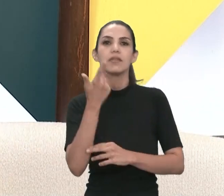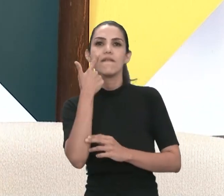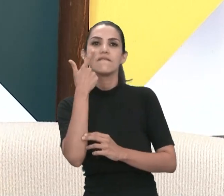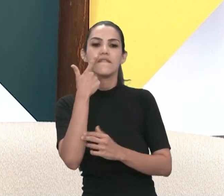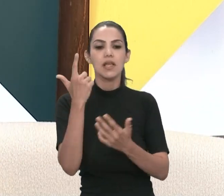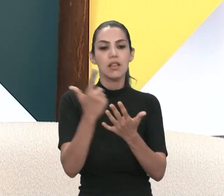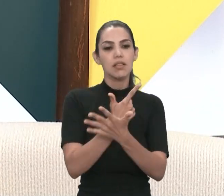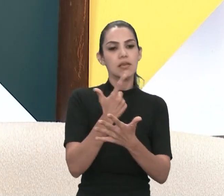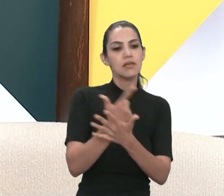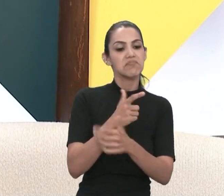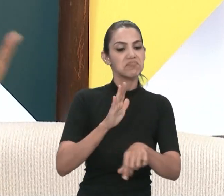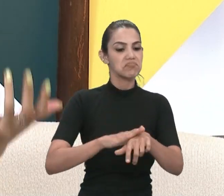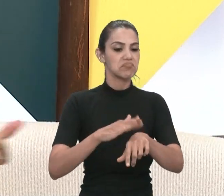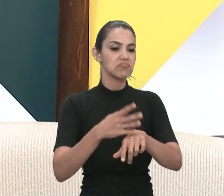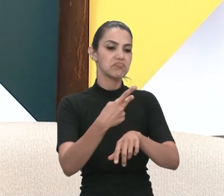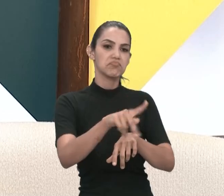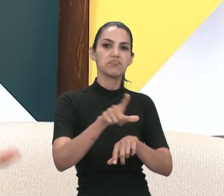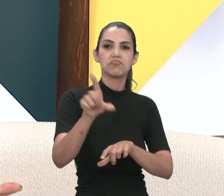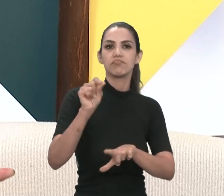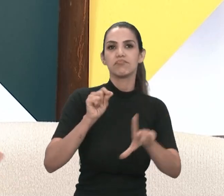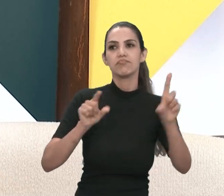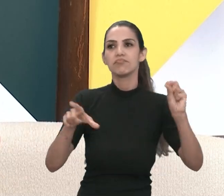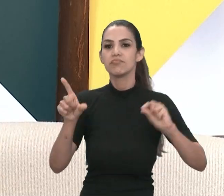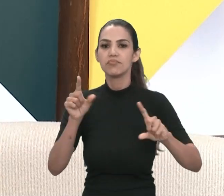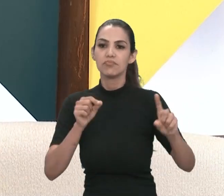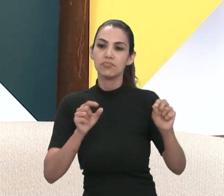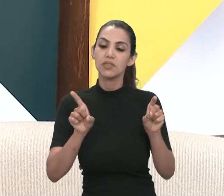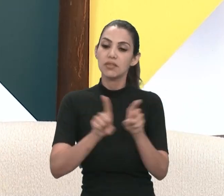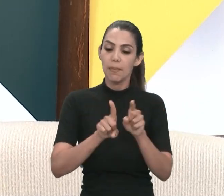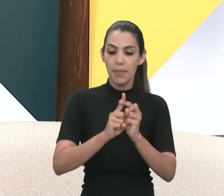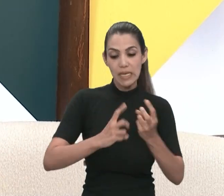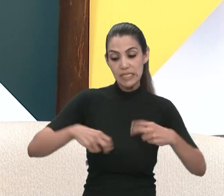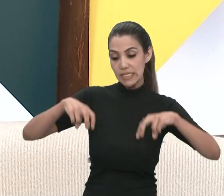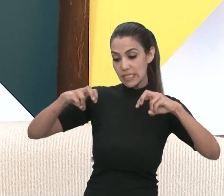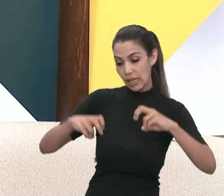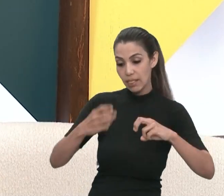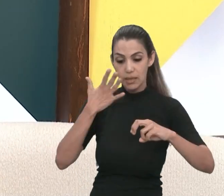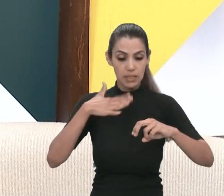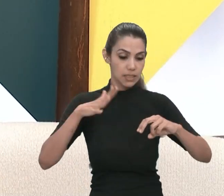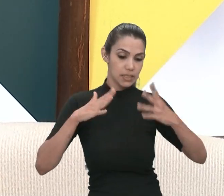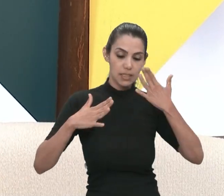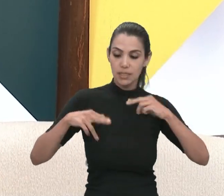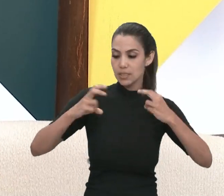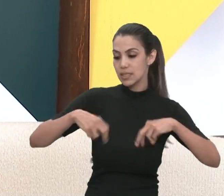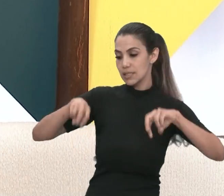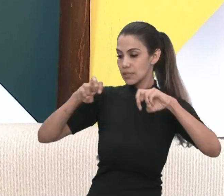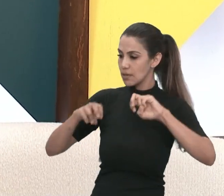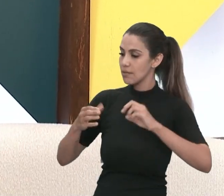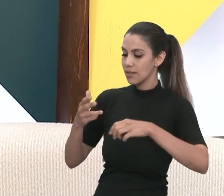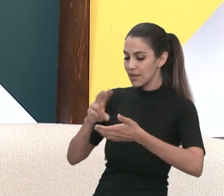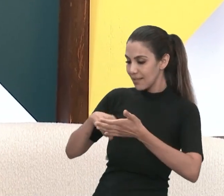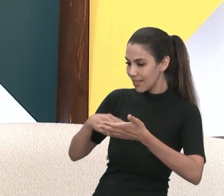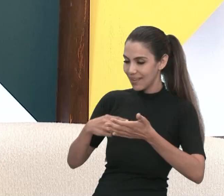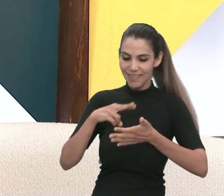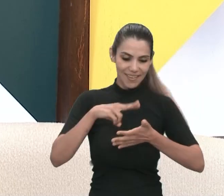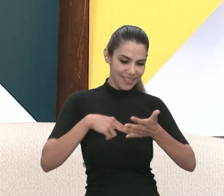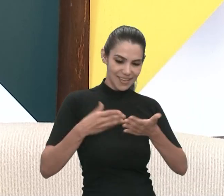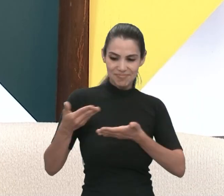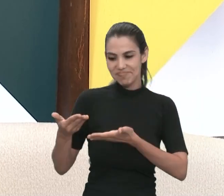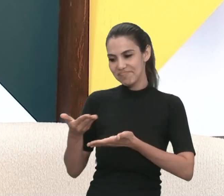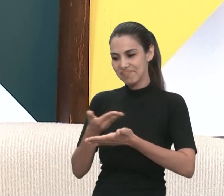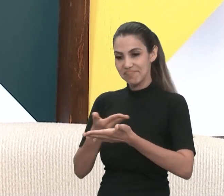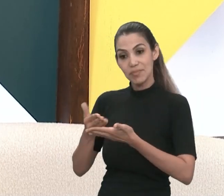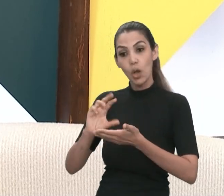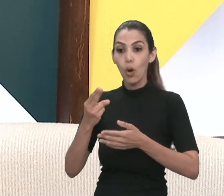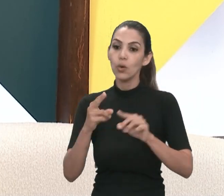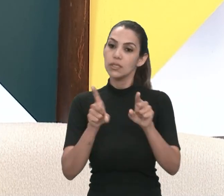querem, ler sozinhas, ler umas para as outras, pedir para as professoras, professores ler para elas, e ter contato, né,